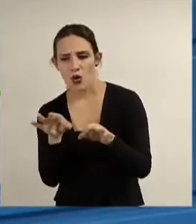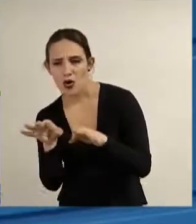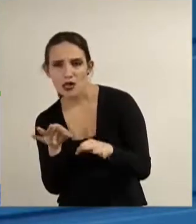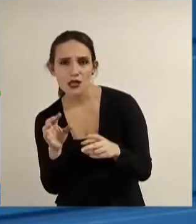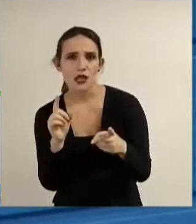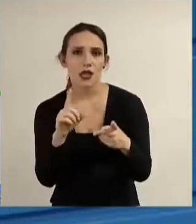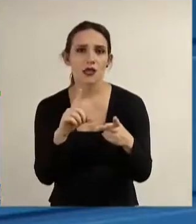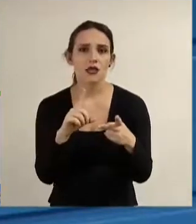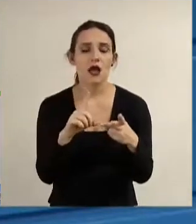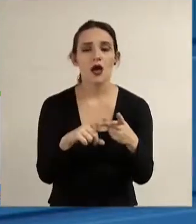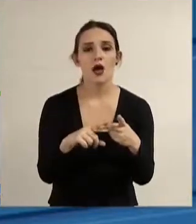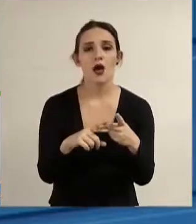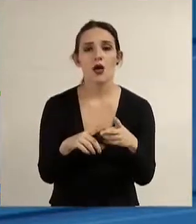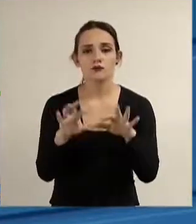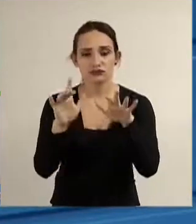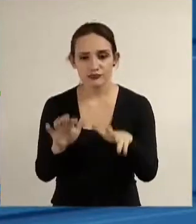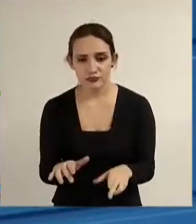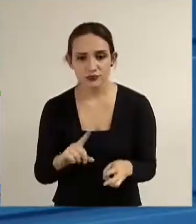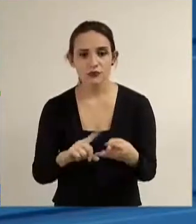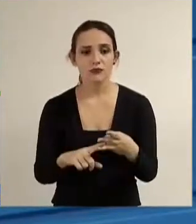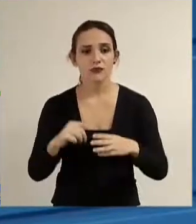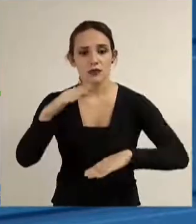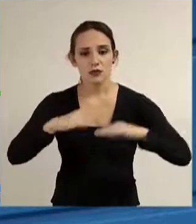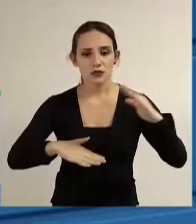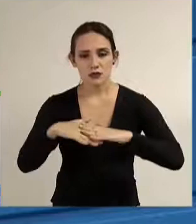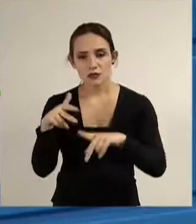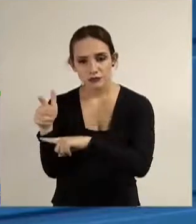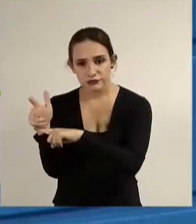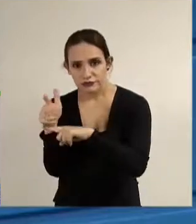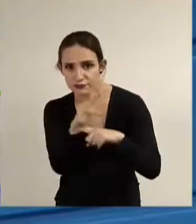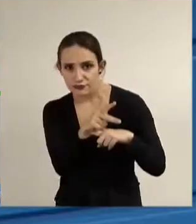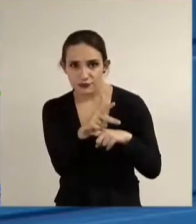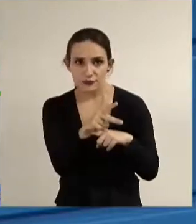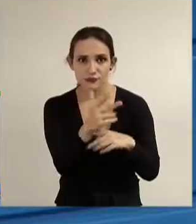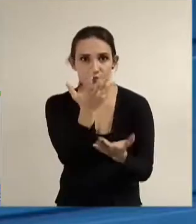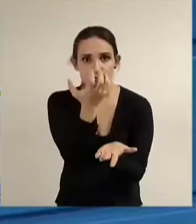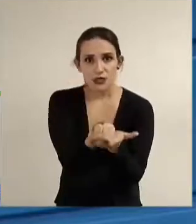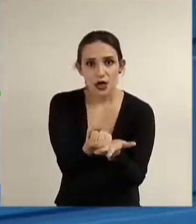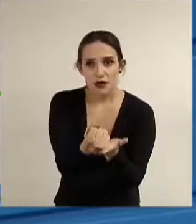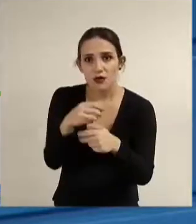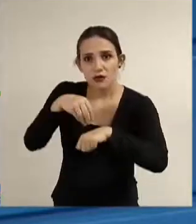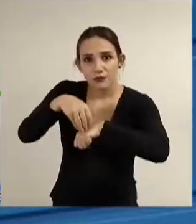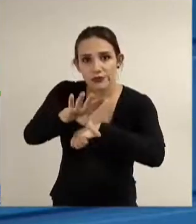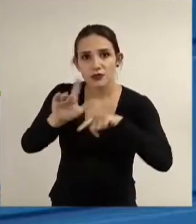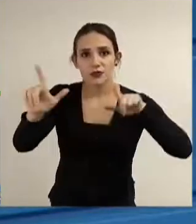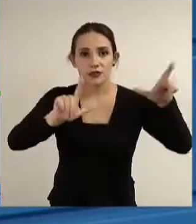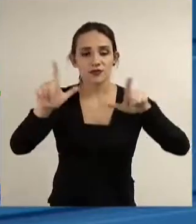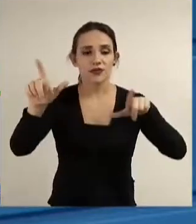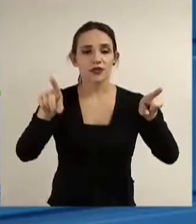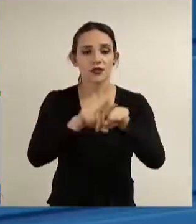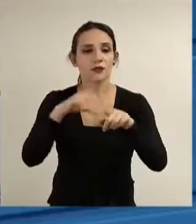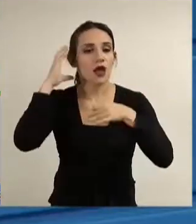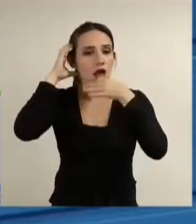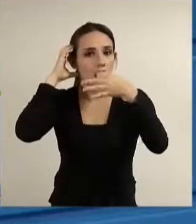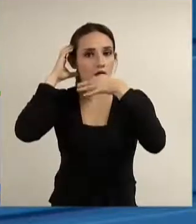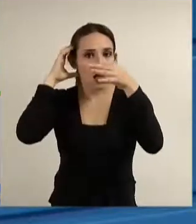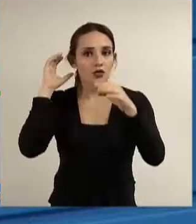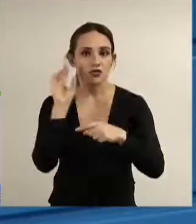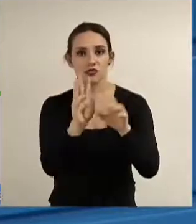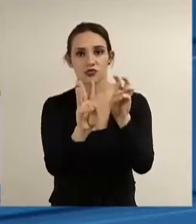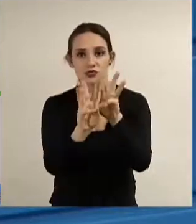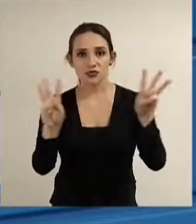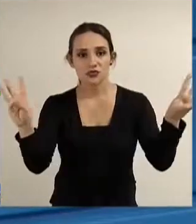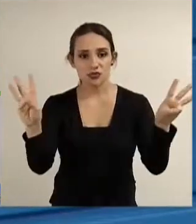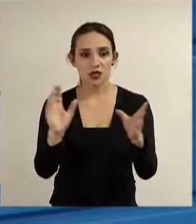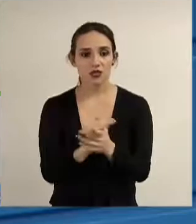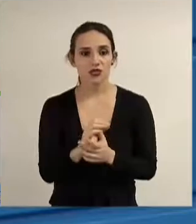de imprensa, cobertura de TV, assembleia, gravação, transmissão, rádio, site, serviço